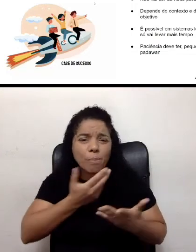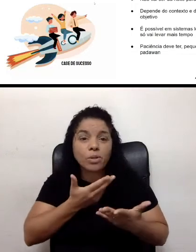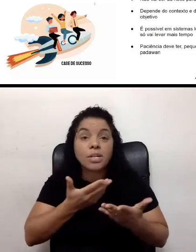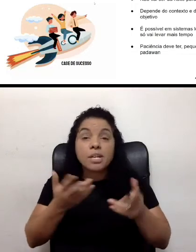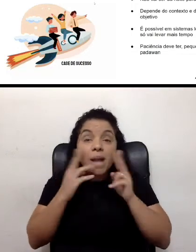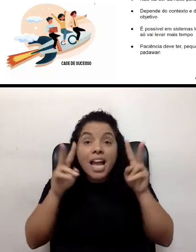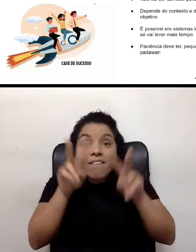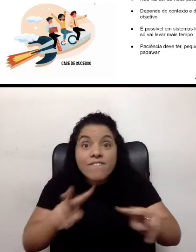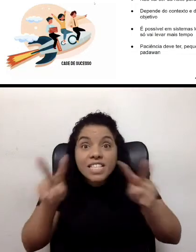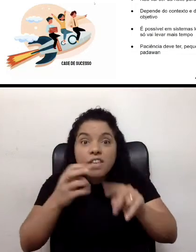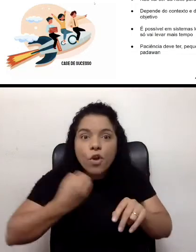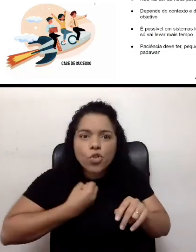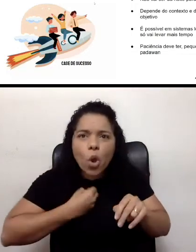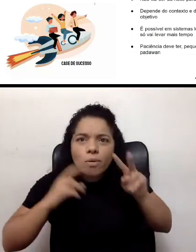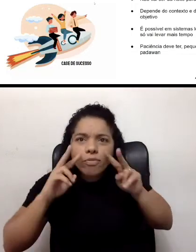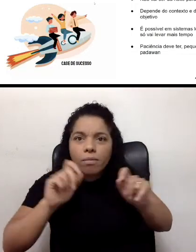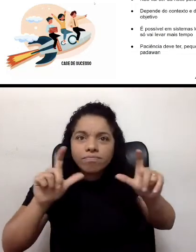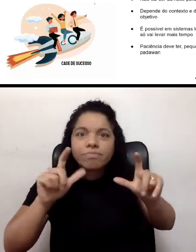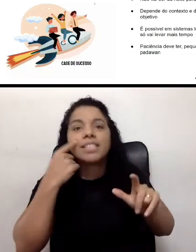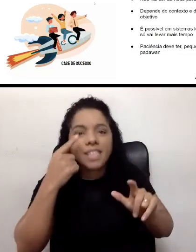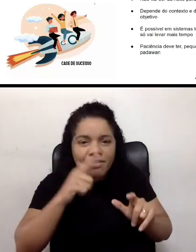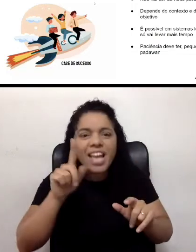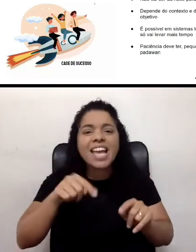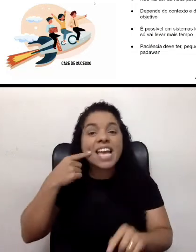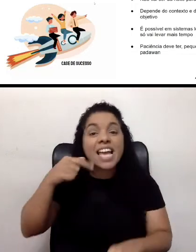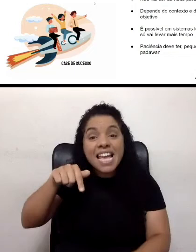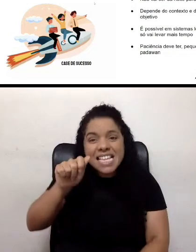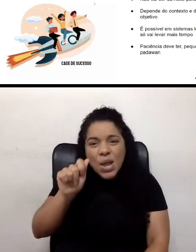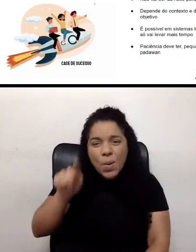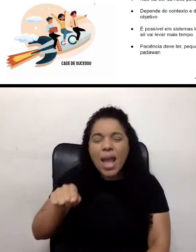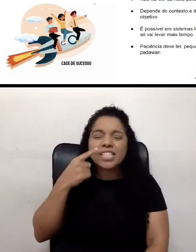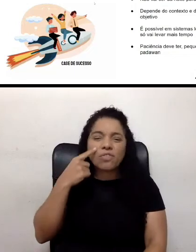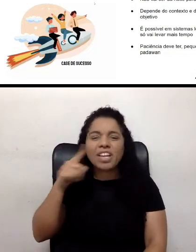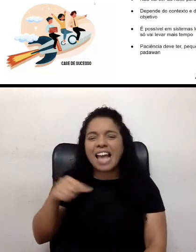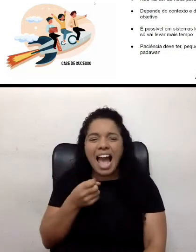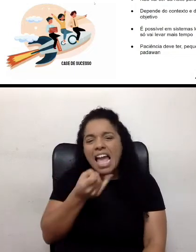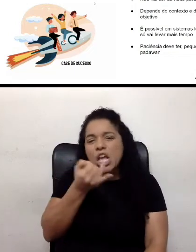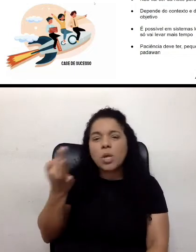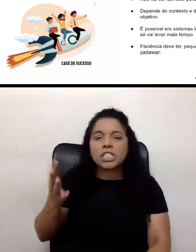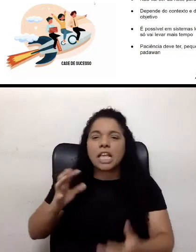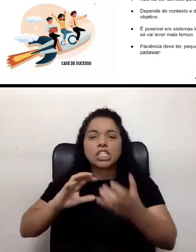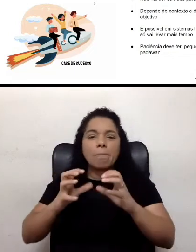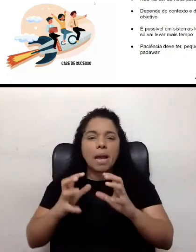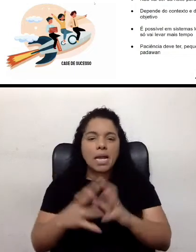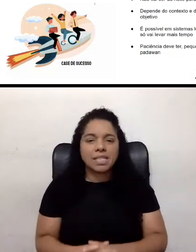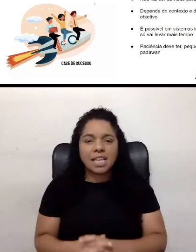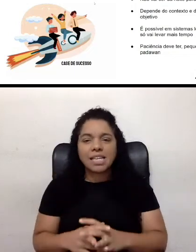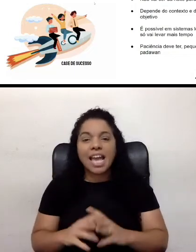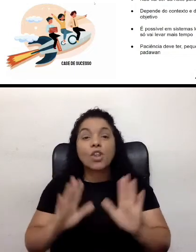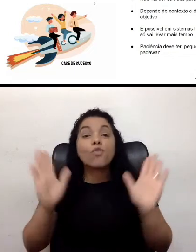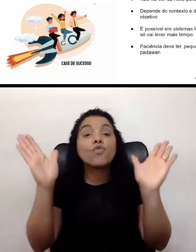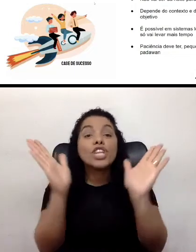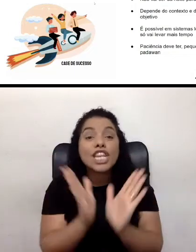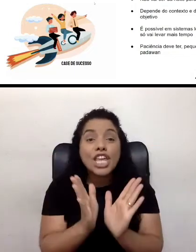números. E hoje em dia, o que eu tenho visto dos QAs é a quantidade de bugs. É aquele funilzinho básico,